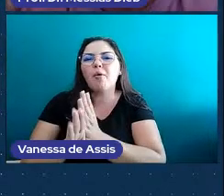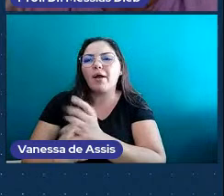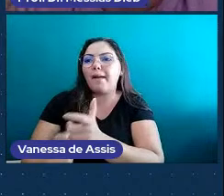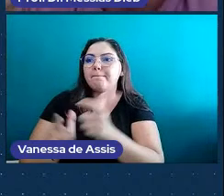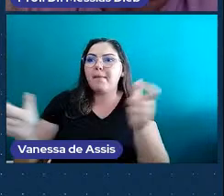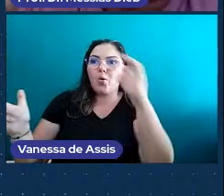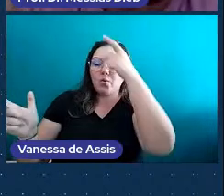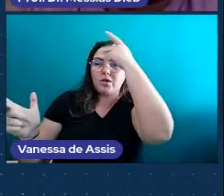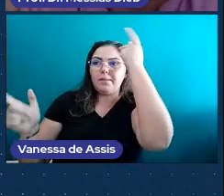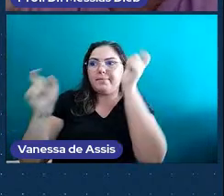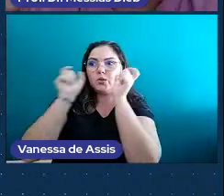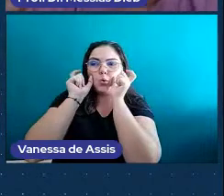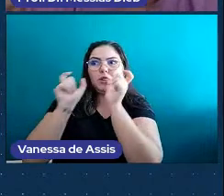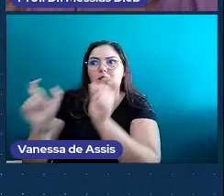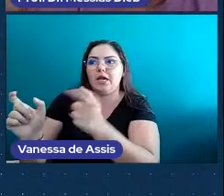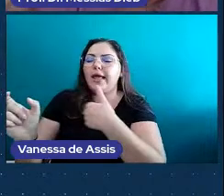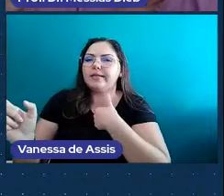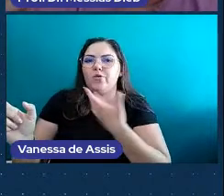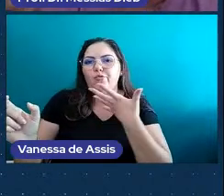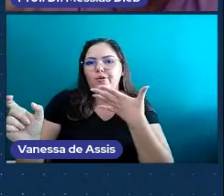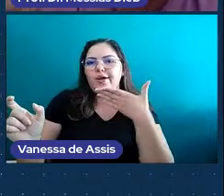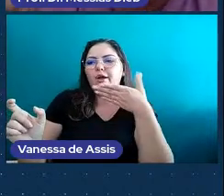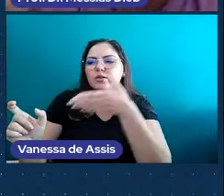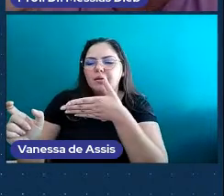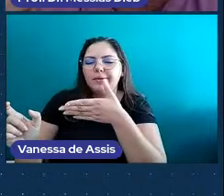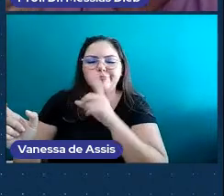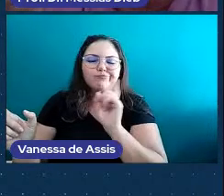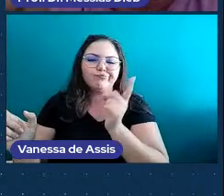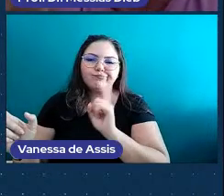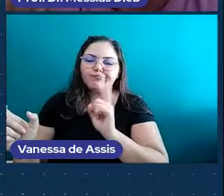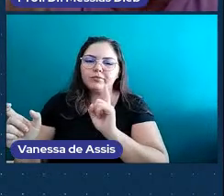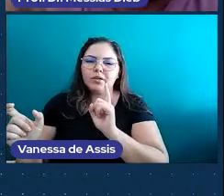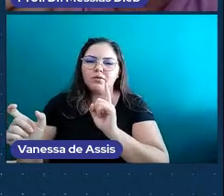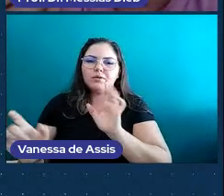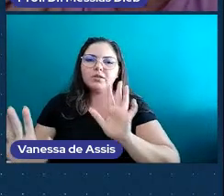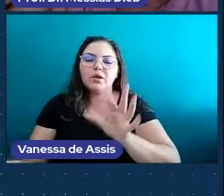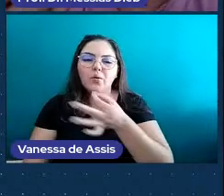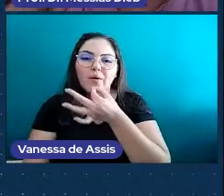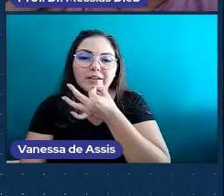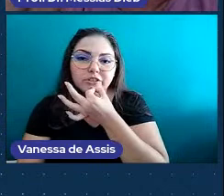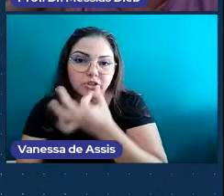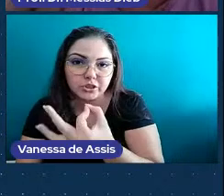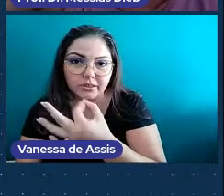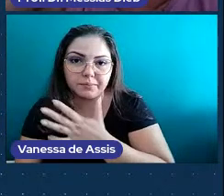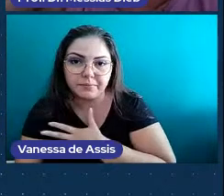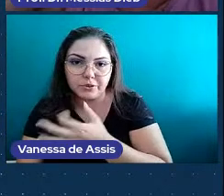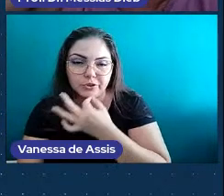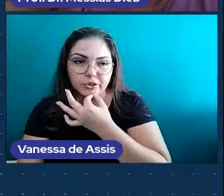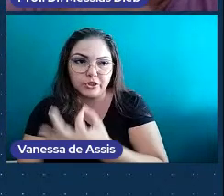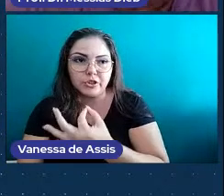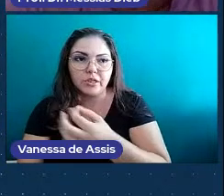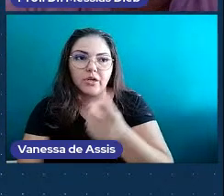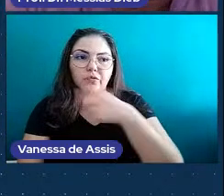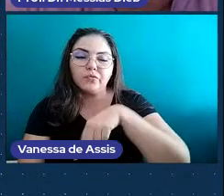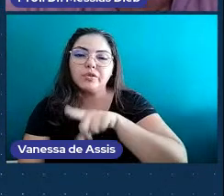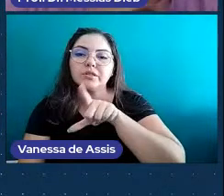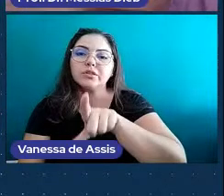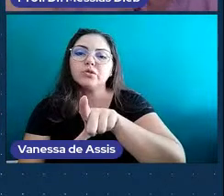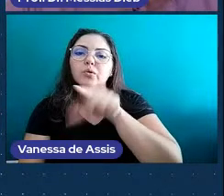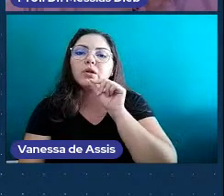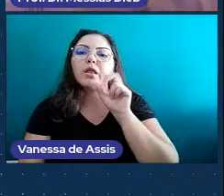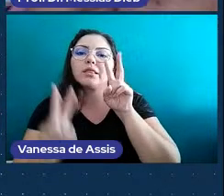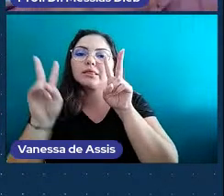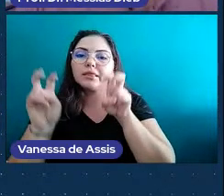dar prazer em estudar. Uma dica que eu dou é escolham temas que sejam do seu interesse,